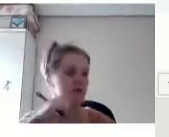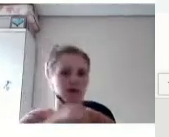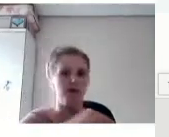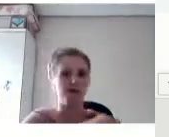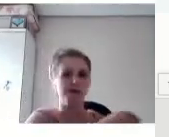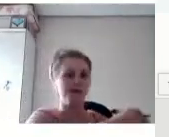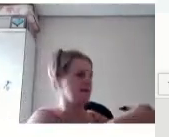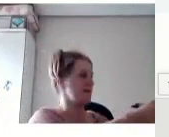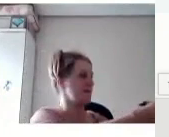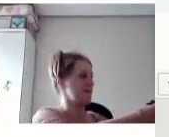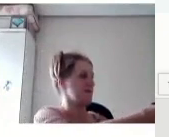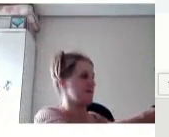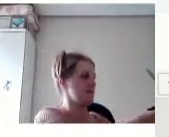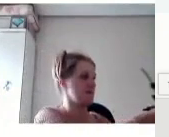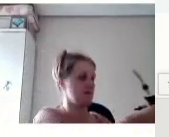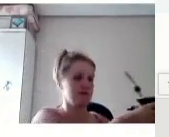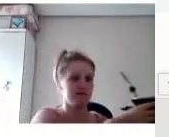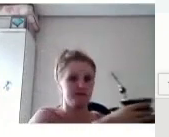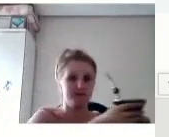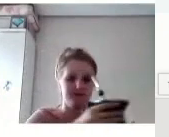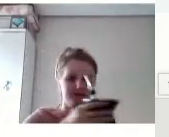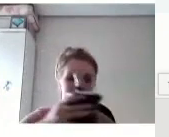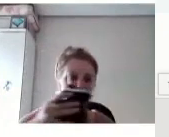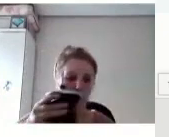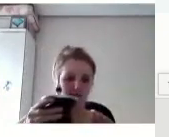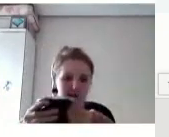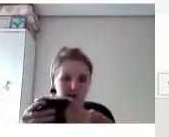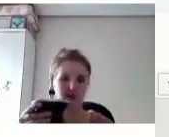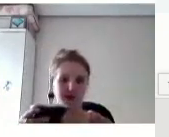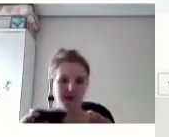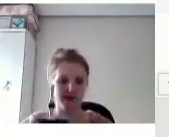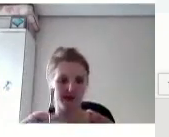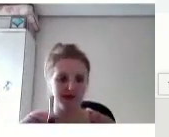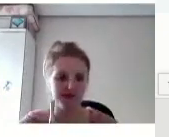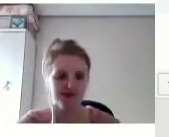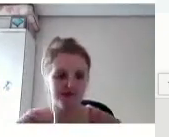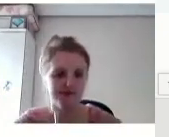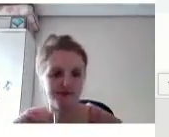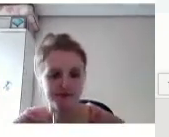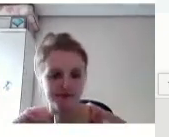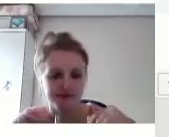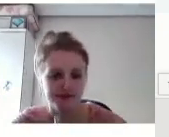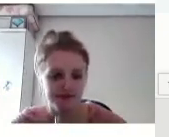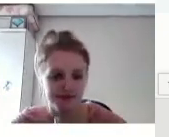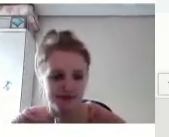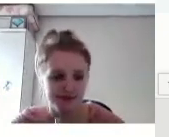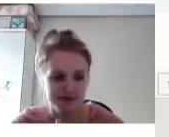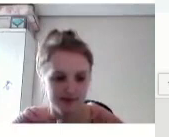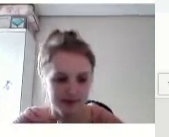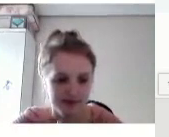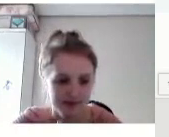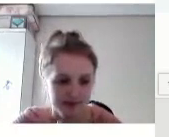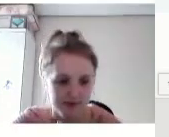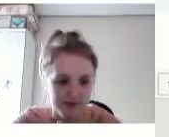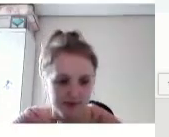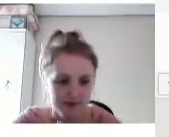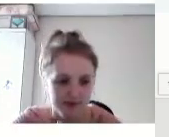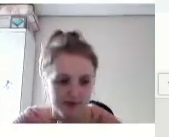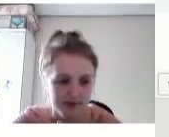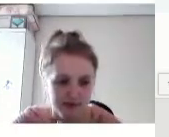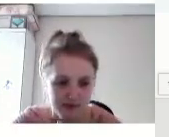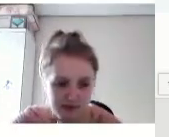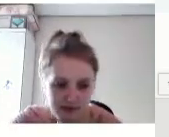para a quântica, né, vão te dar, obviamente, as relações canônicas na mecânica quântica, né? Então, o parêntese de Poisson